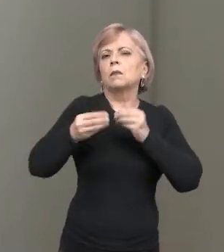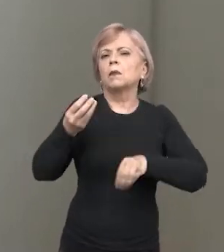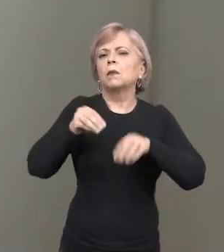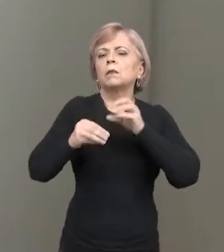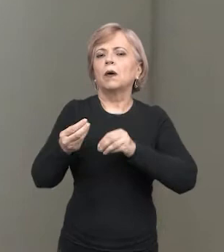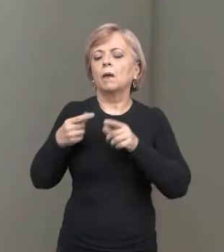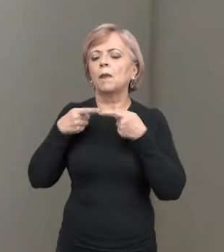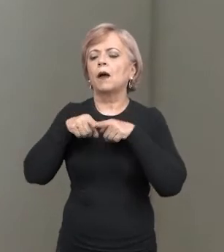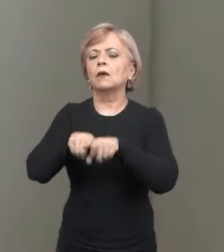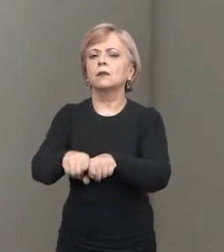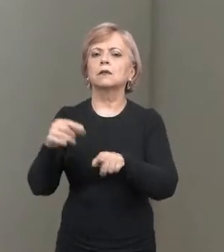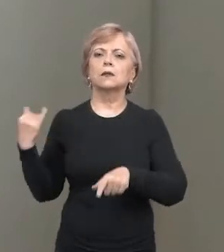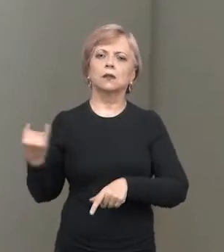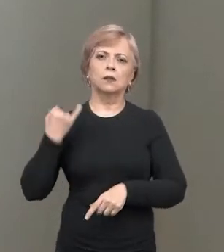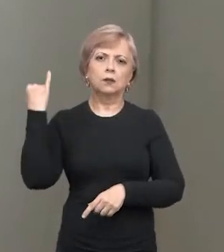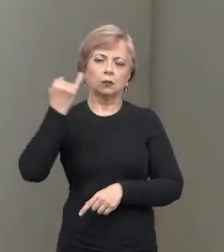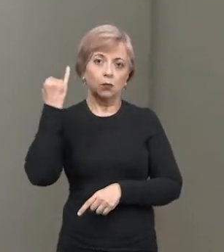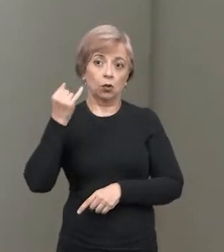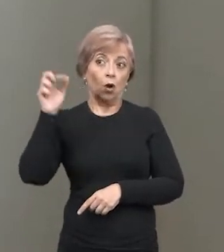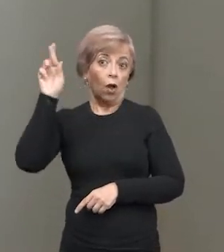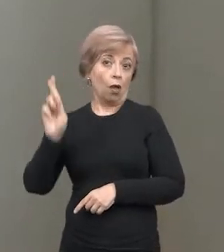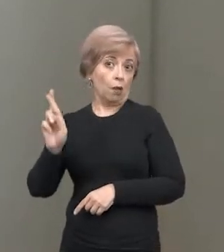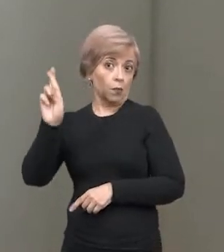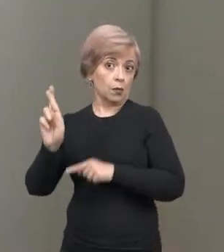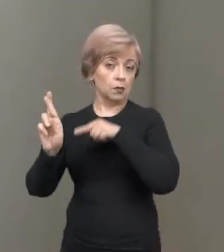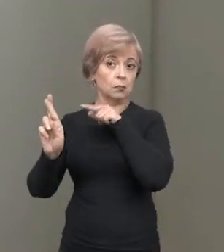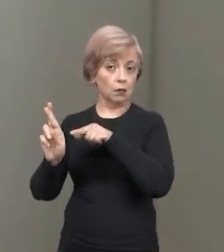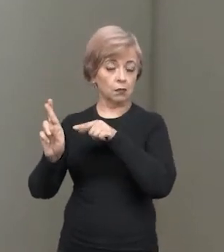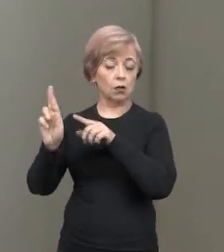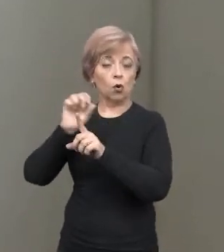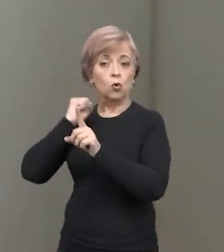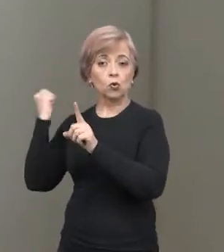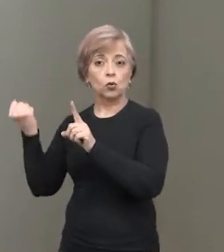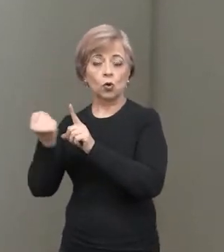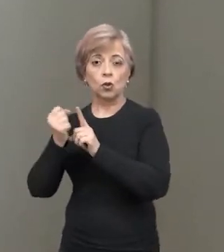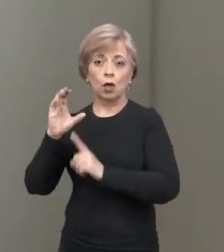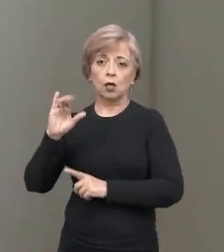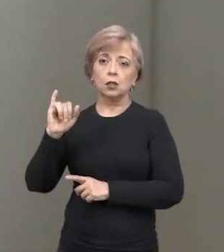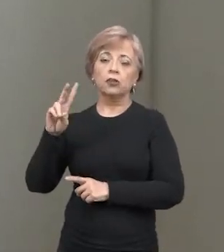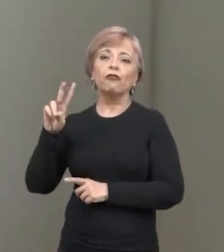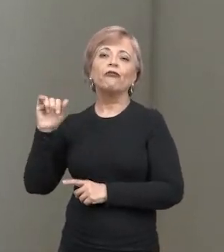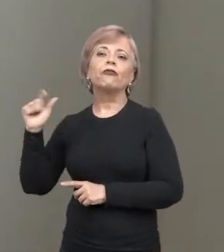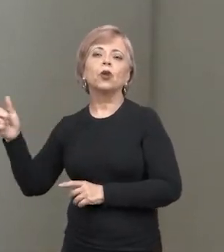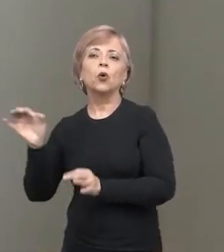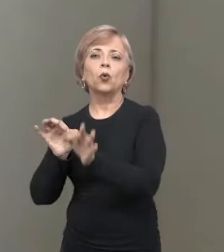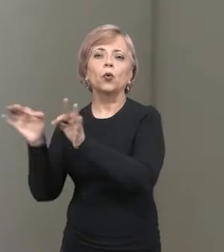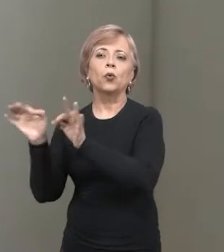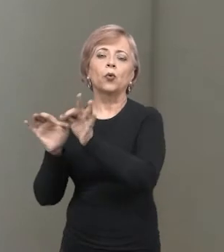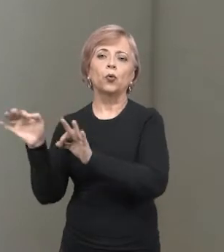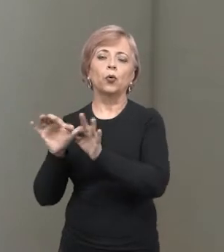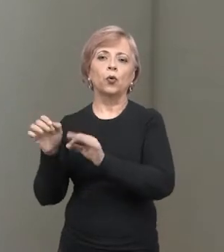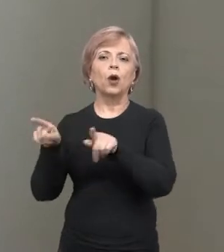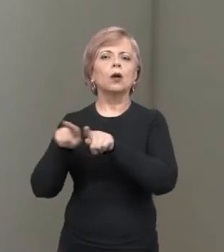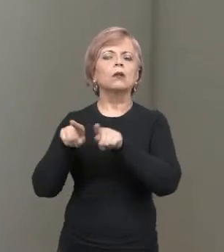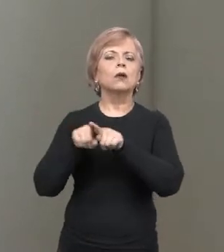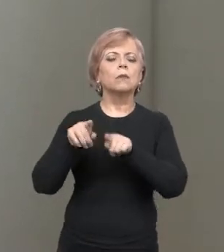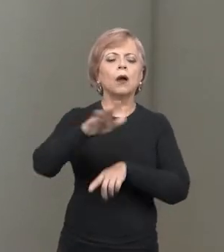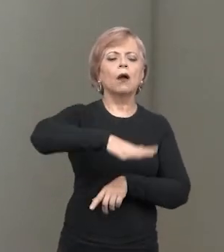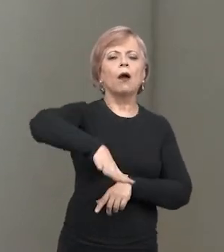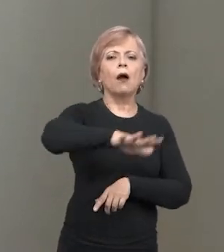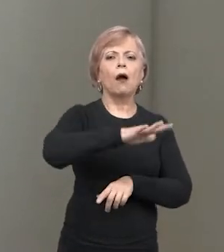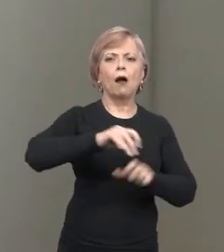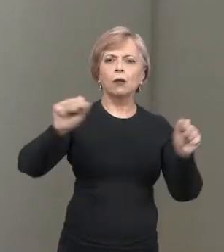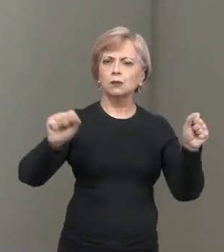importantíssimas através de representações da sociedade civil organizada, setores de transparência, enfim.